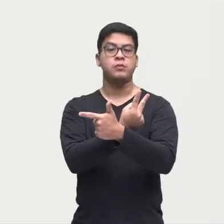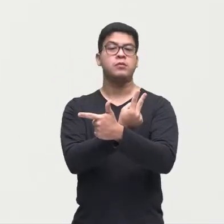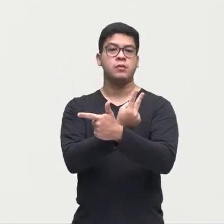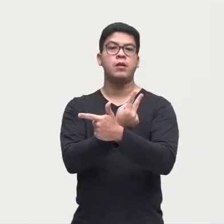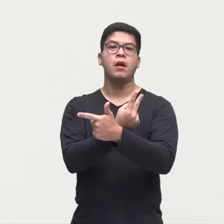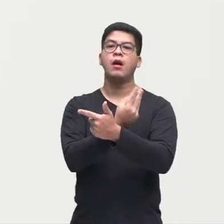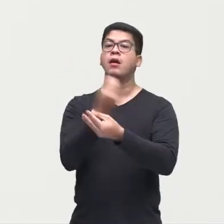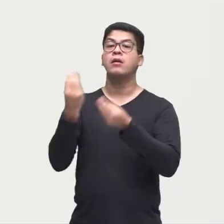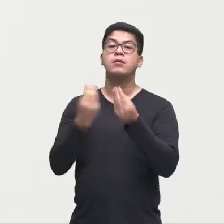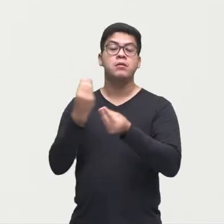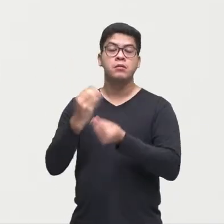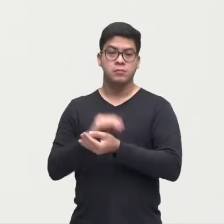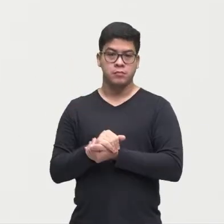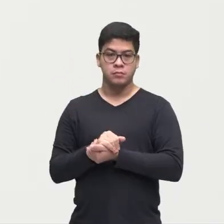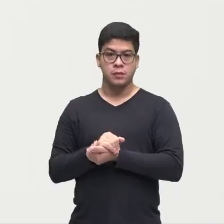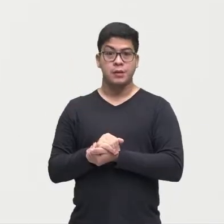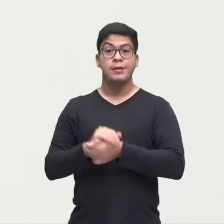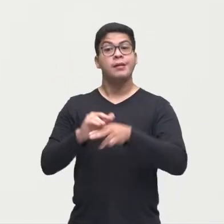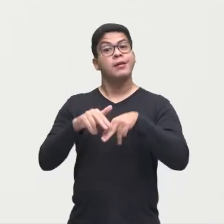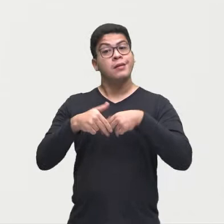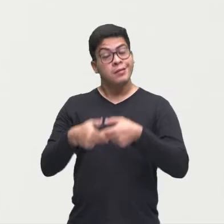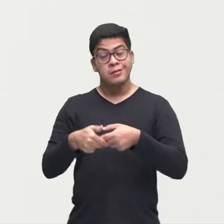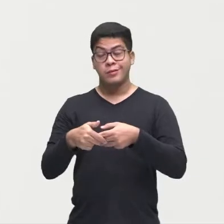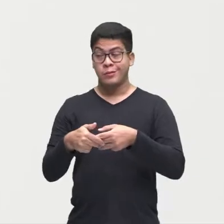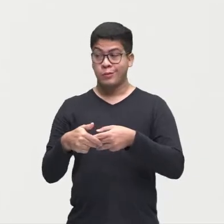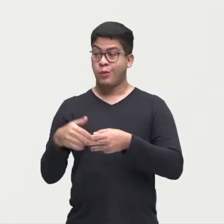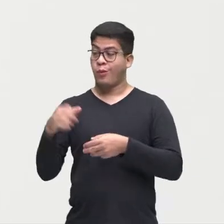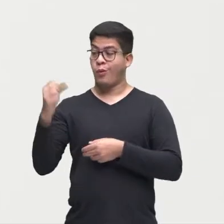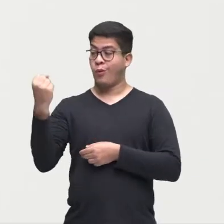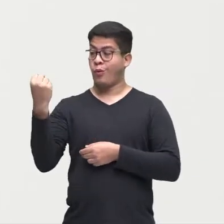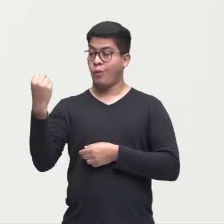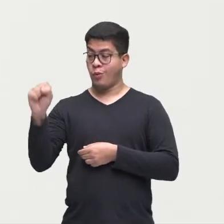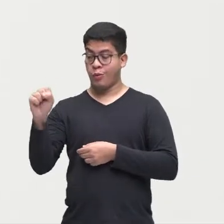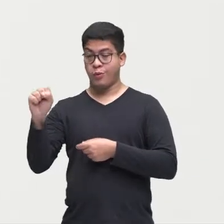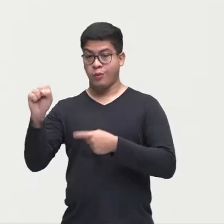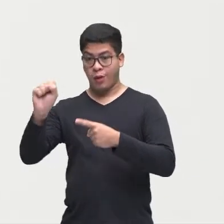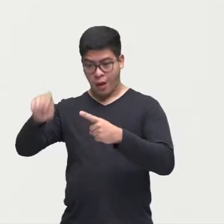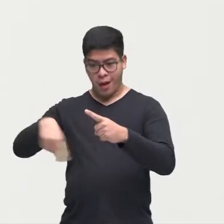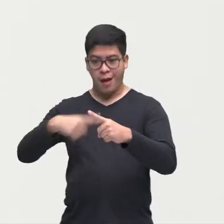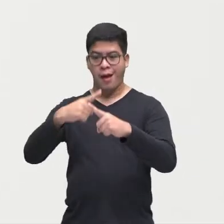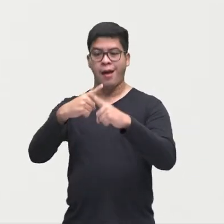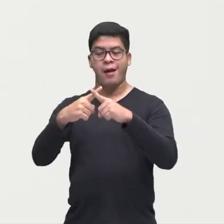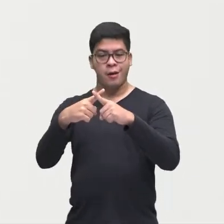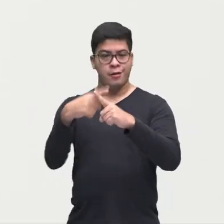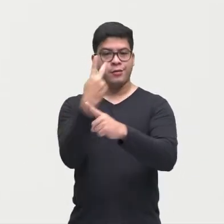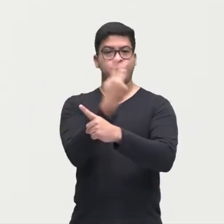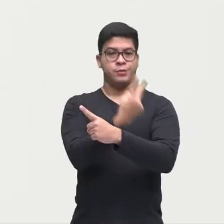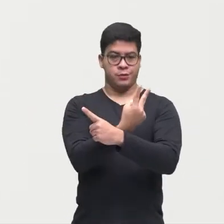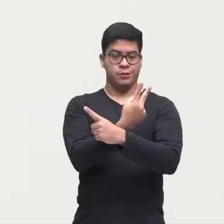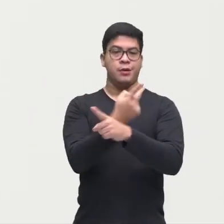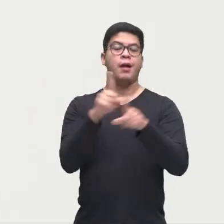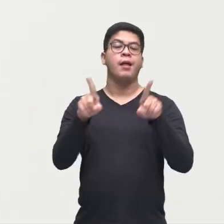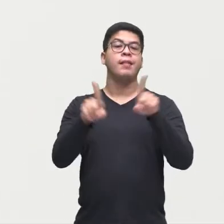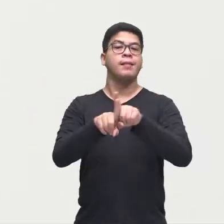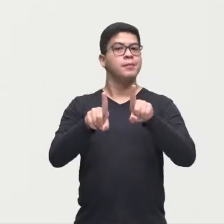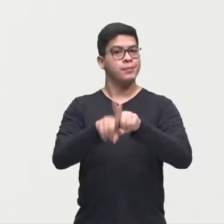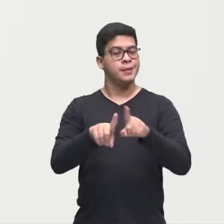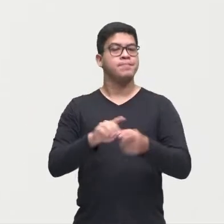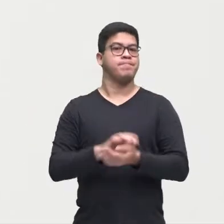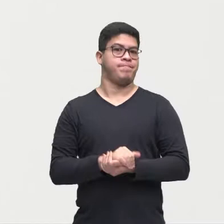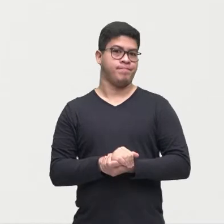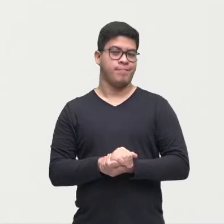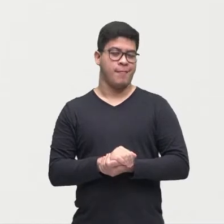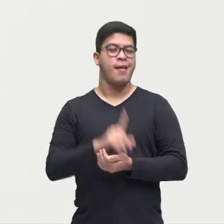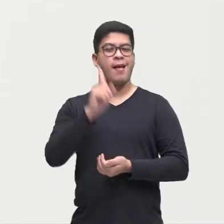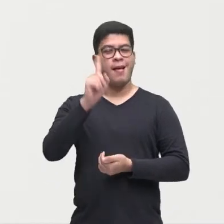então 2 é divisor de 8, tá? Assim, 8 é múltiplo de 2. Perceberam? É uma